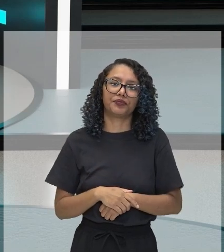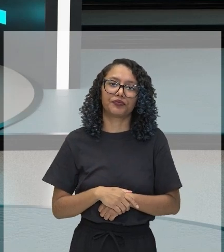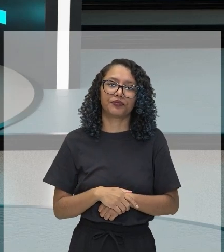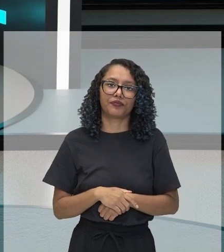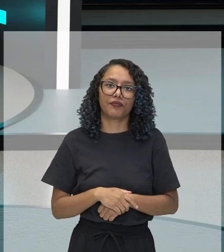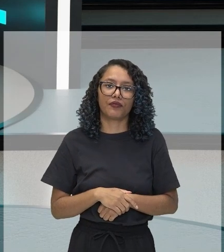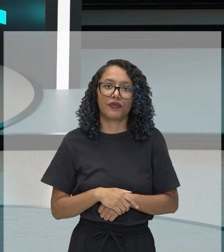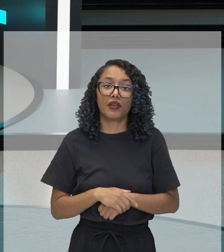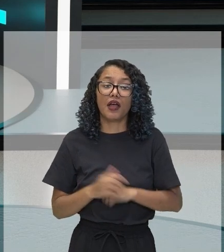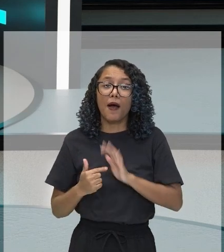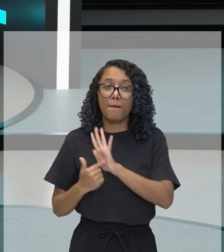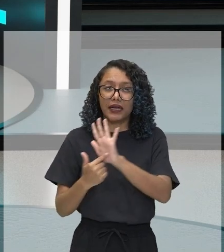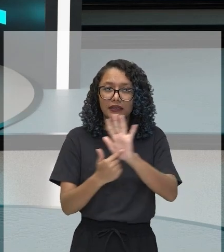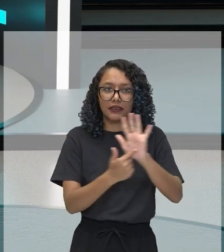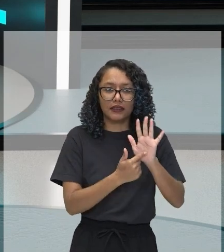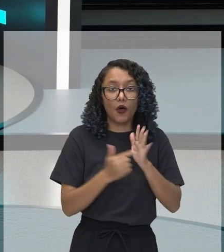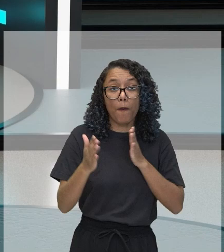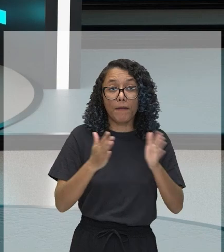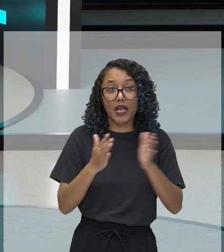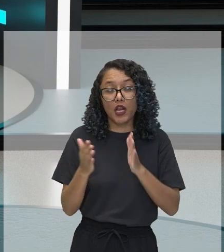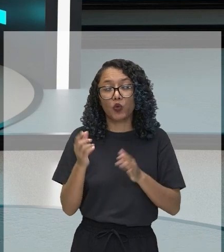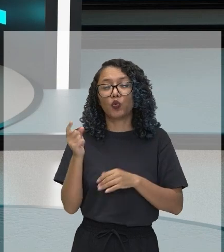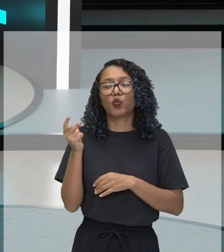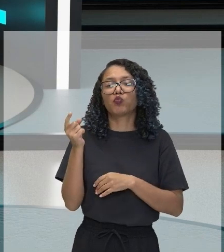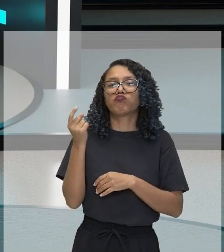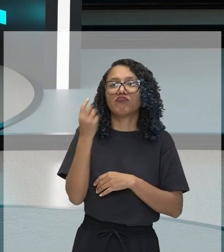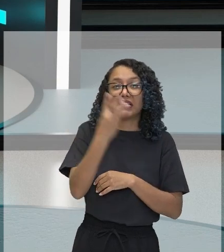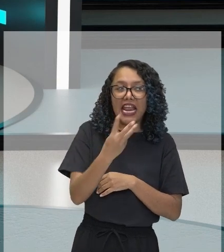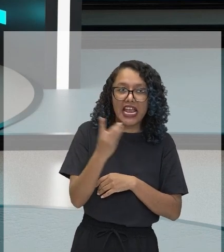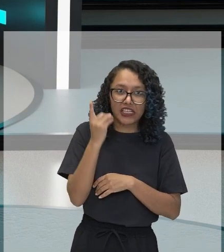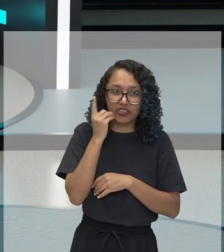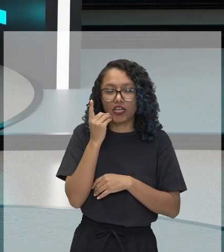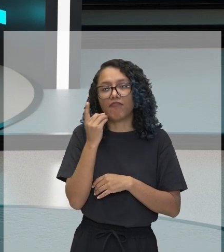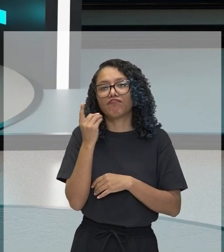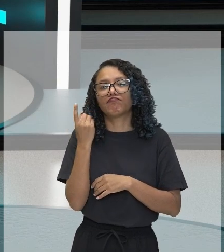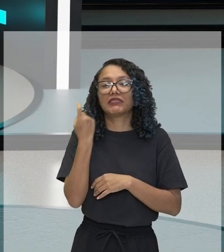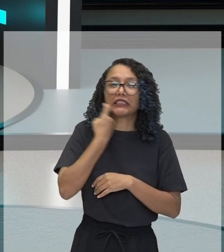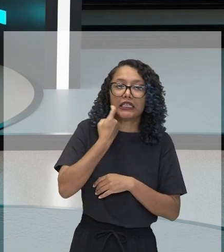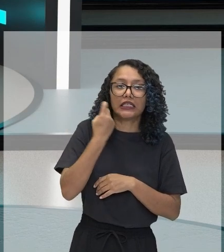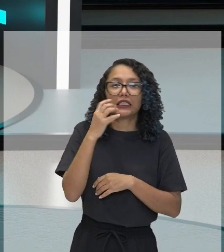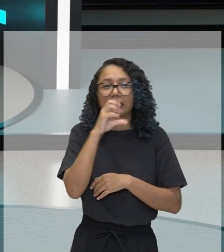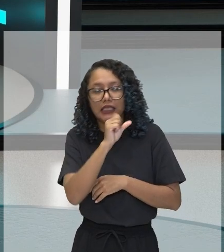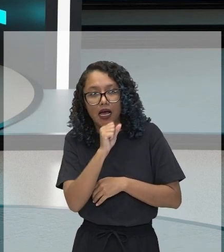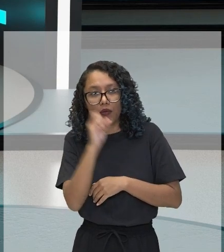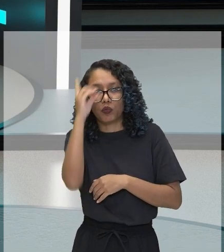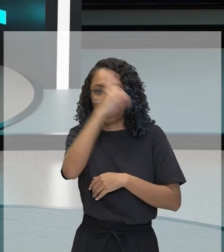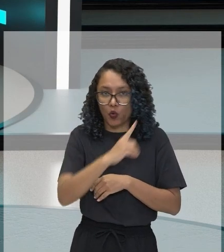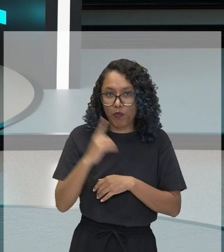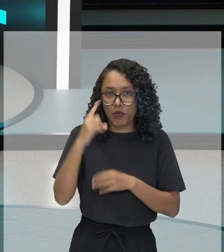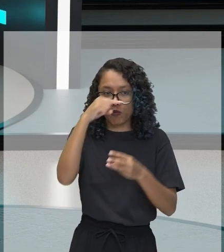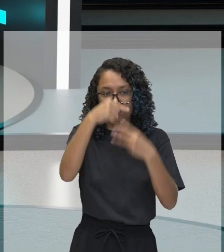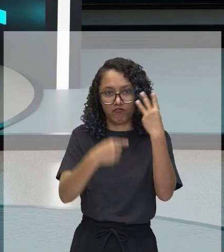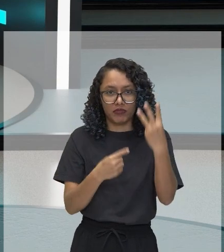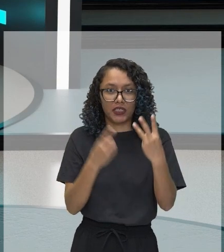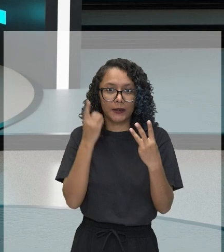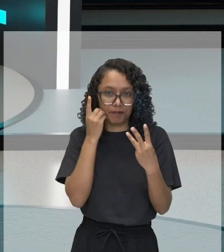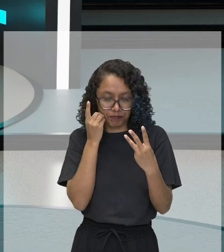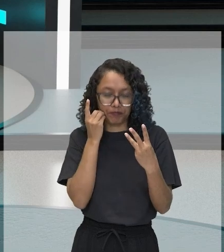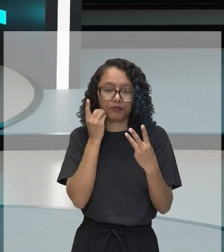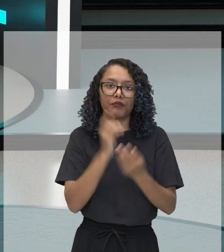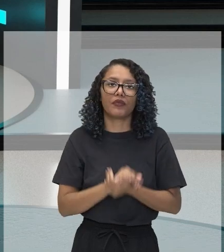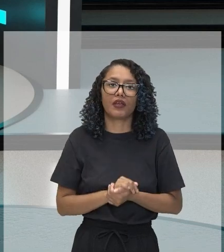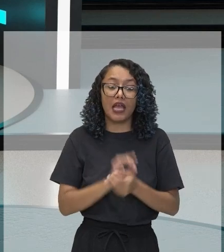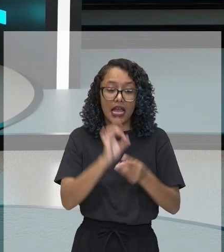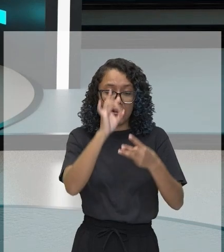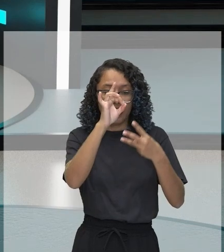durante 3 noites seguidas, sexta, sábado e domingo, podendo cada uma delas ter